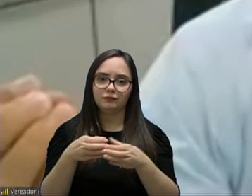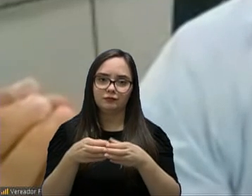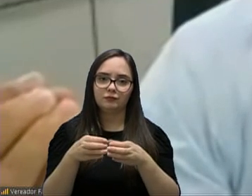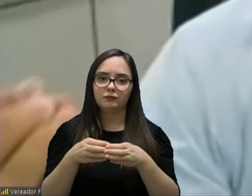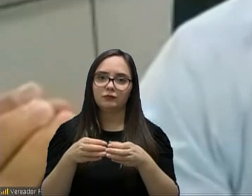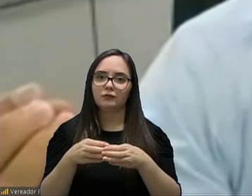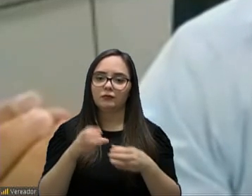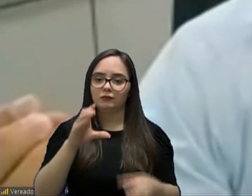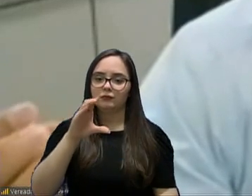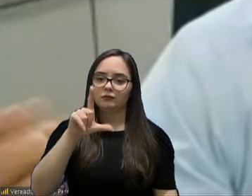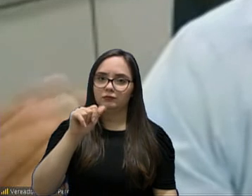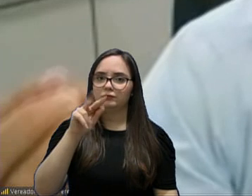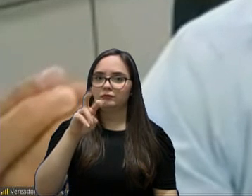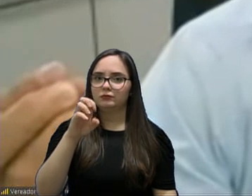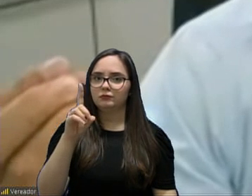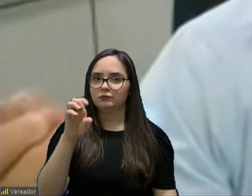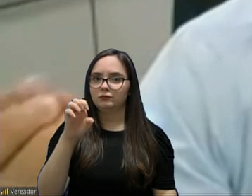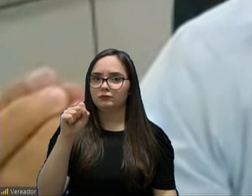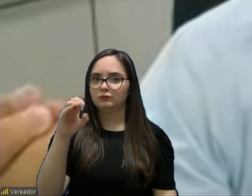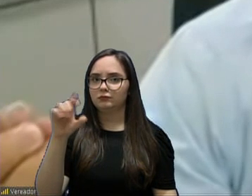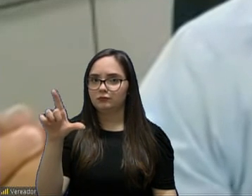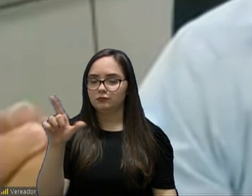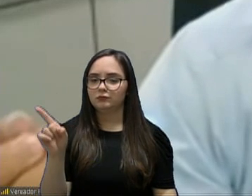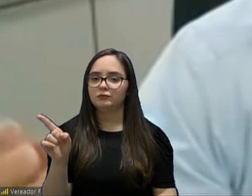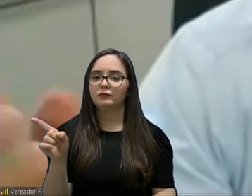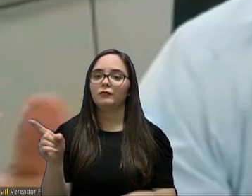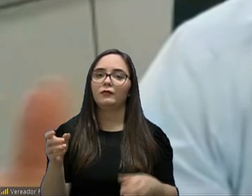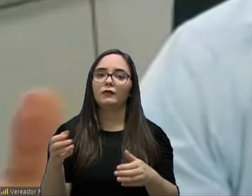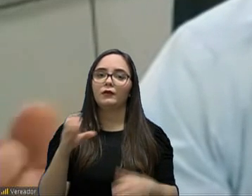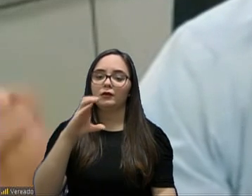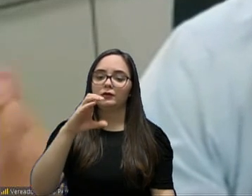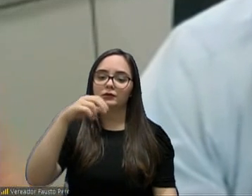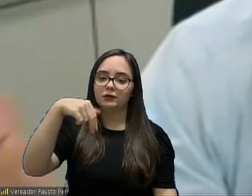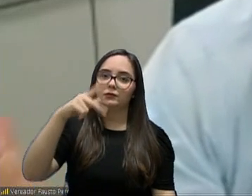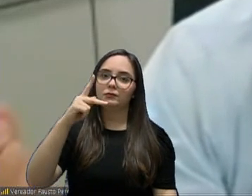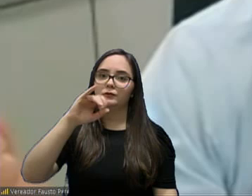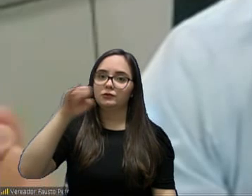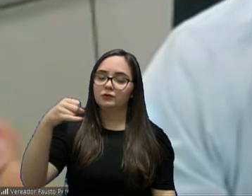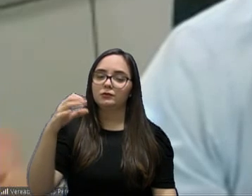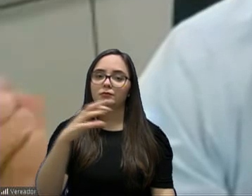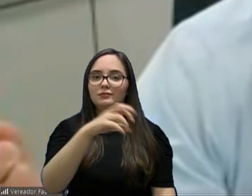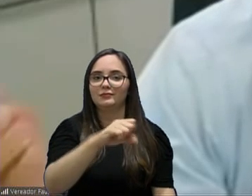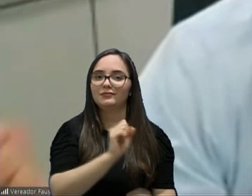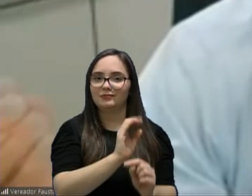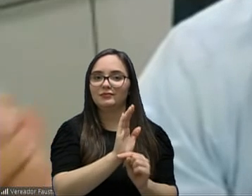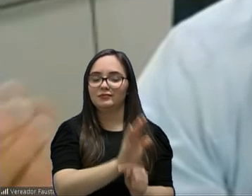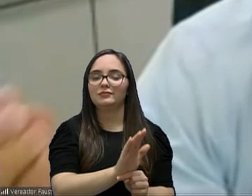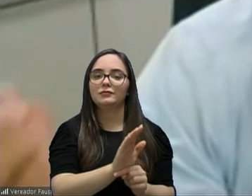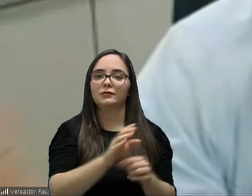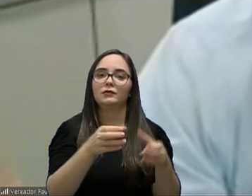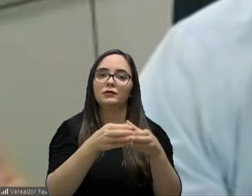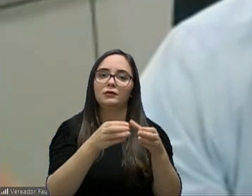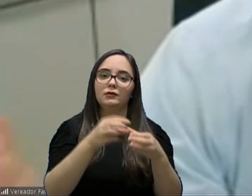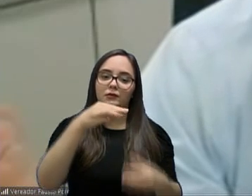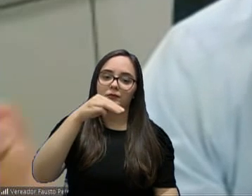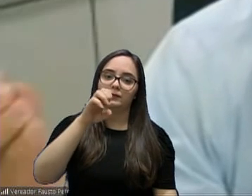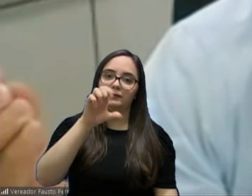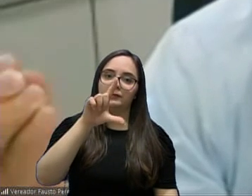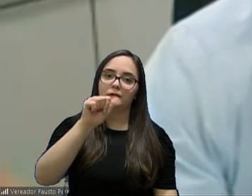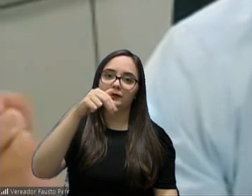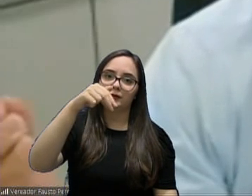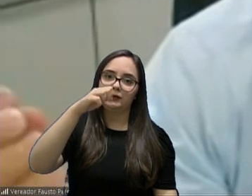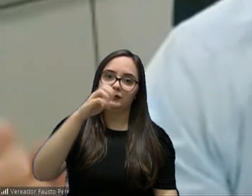a instituição Clave de Sol, ela abraçou o CNPJ da instituição Fundação Melanie Klein. Isso